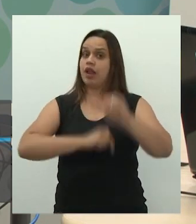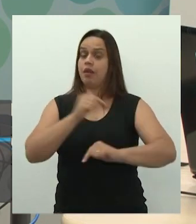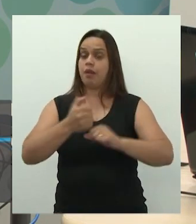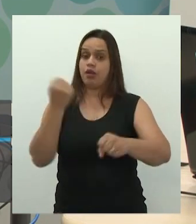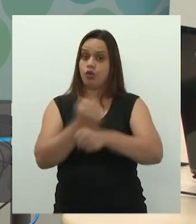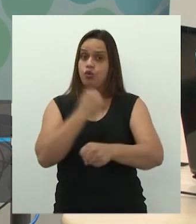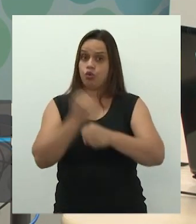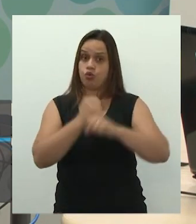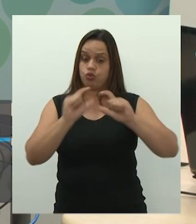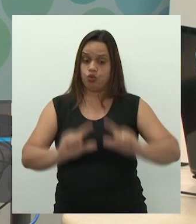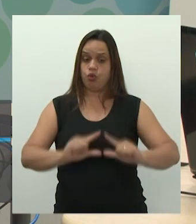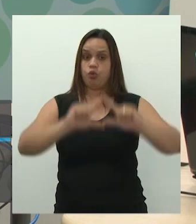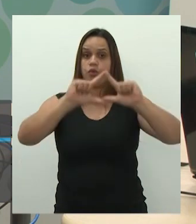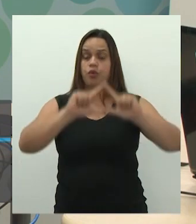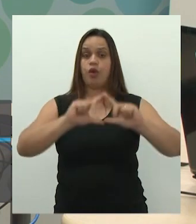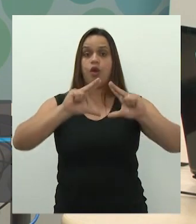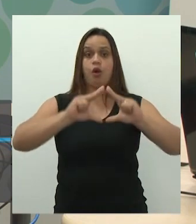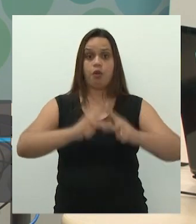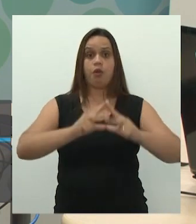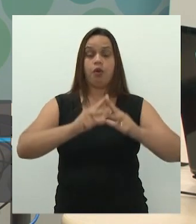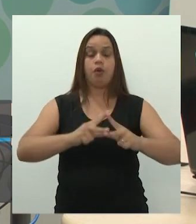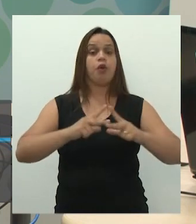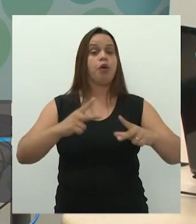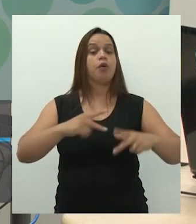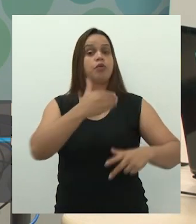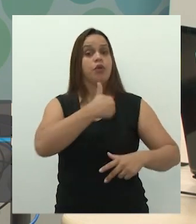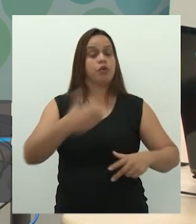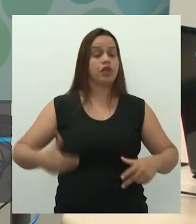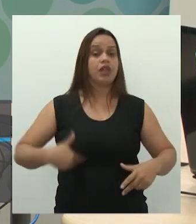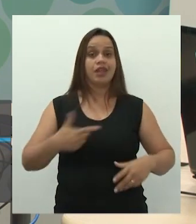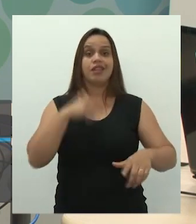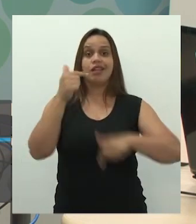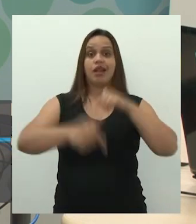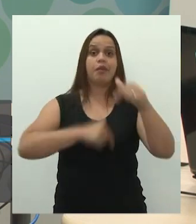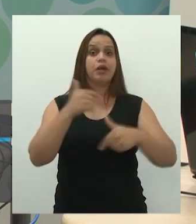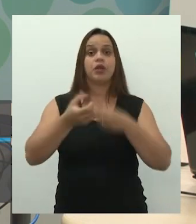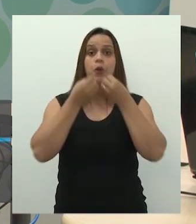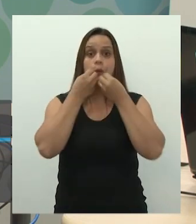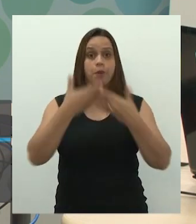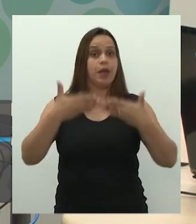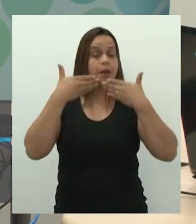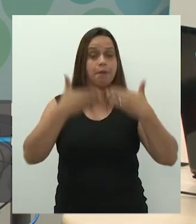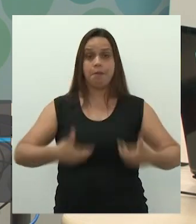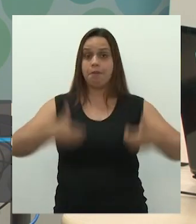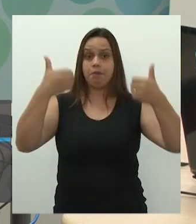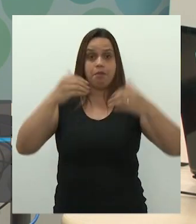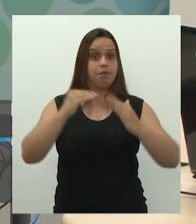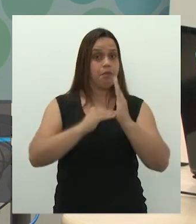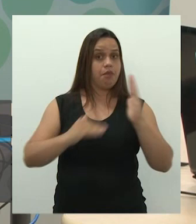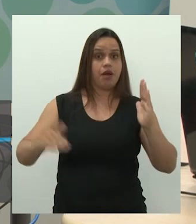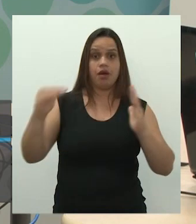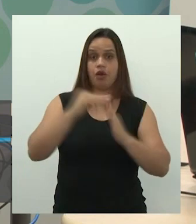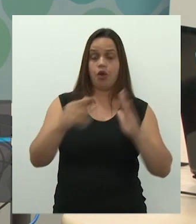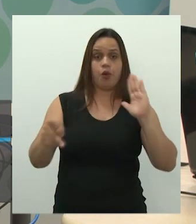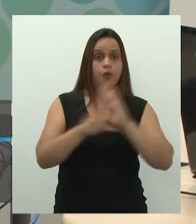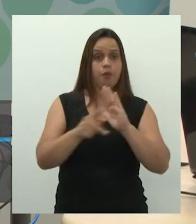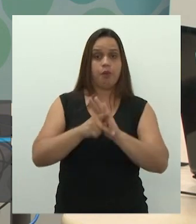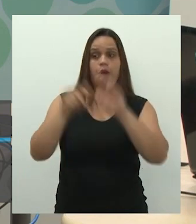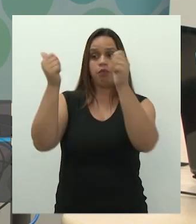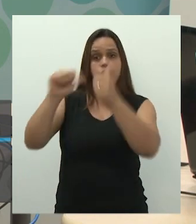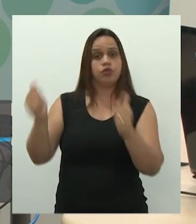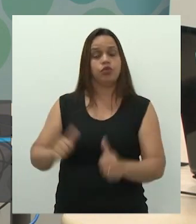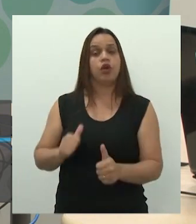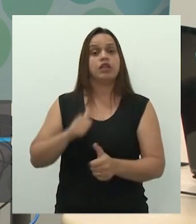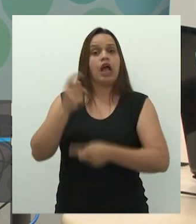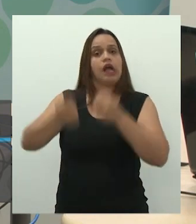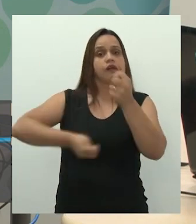elas estão trabalhando em nome de um bem maior, que é em nome dos próprios deuses que estão ali